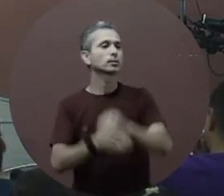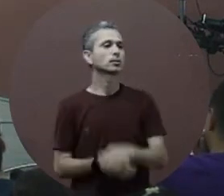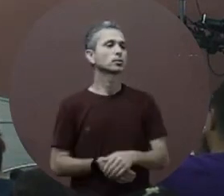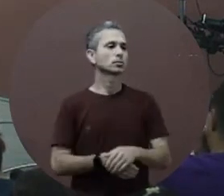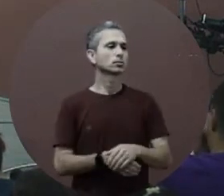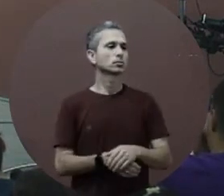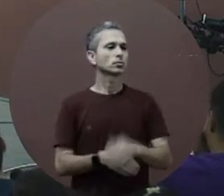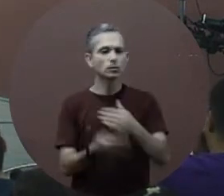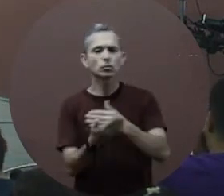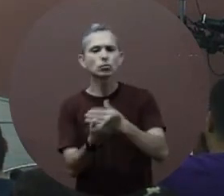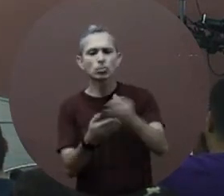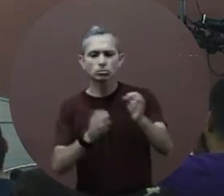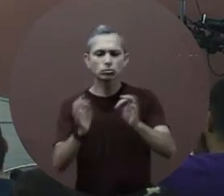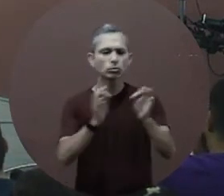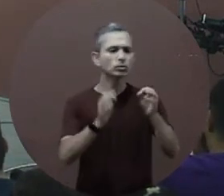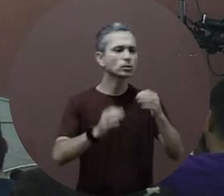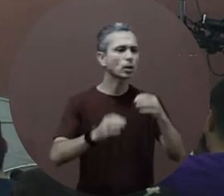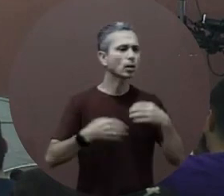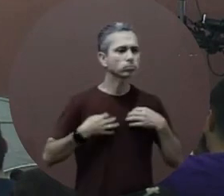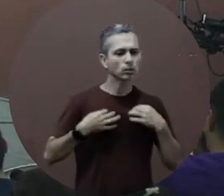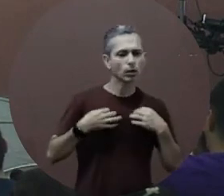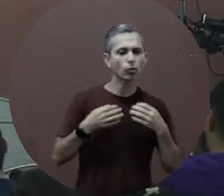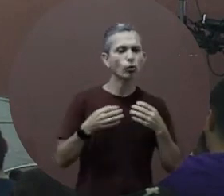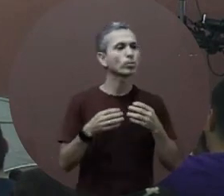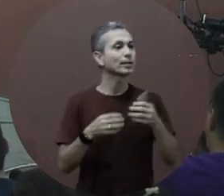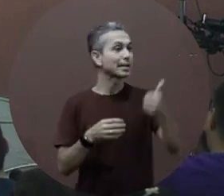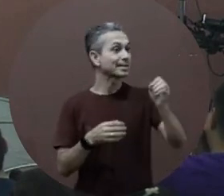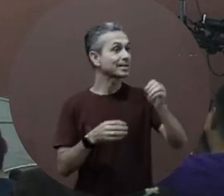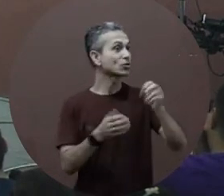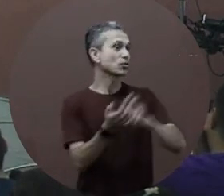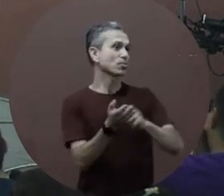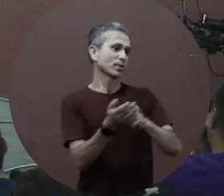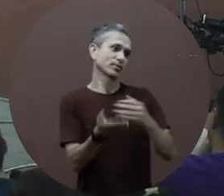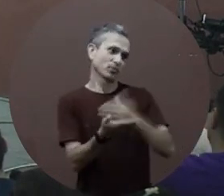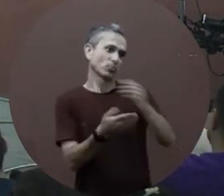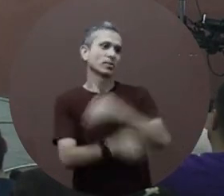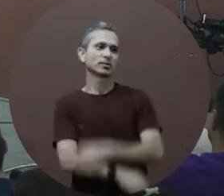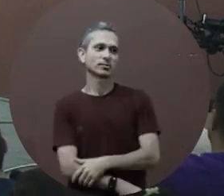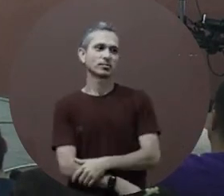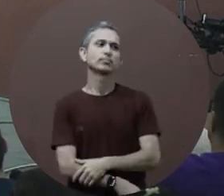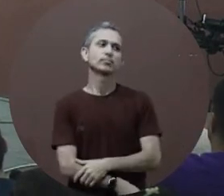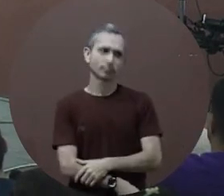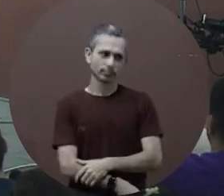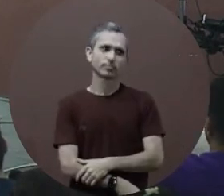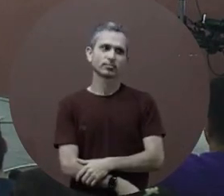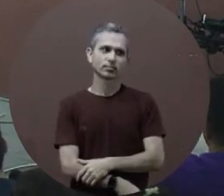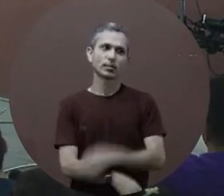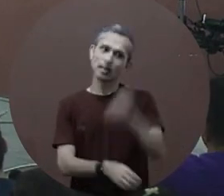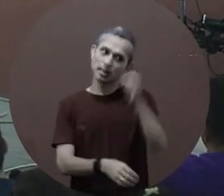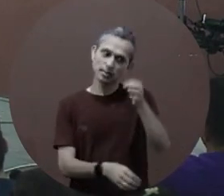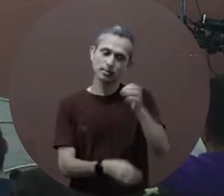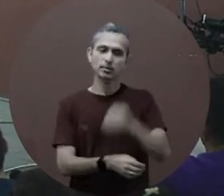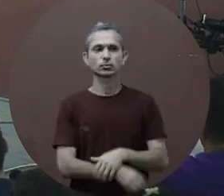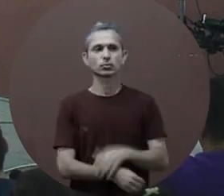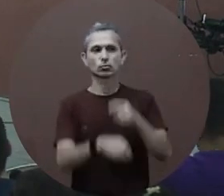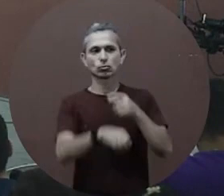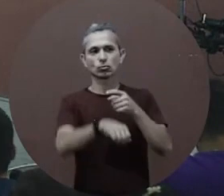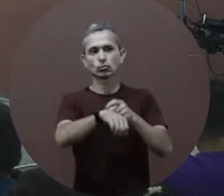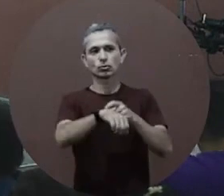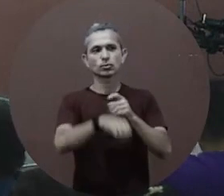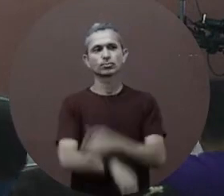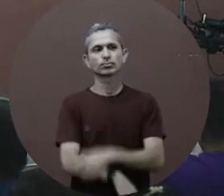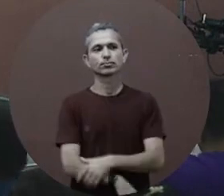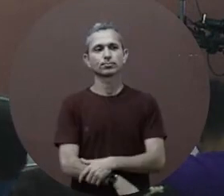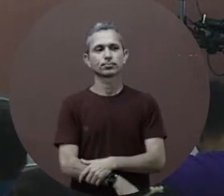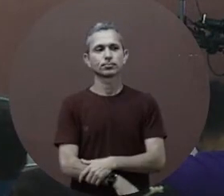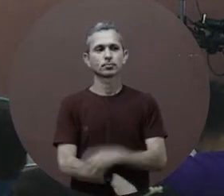Eu tenho certeza que vai dar certo, a não ser que sua vida seja uma bagunça e um desmantelo. Aí se for uma bagunça e um desmantelo, você não consegue mesmo não.